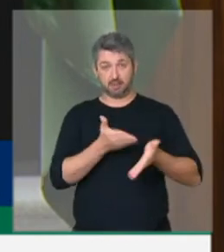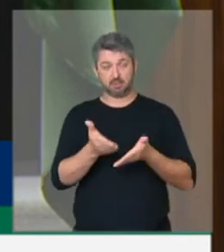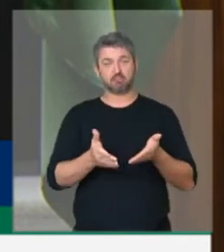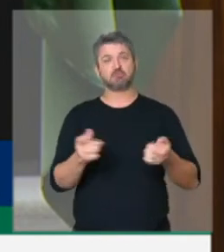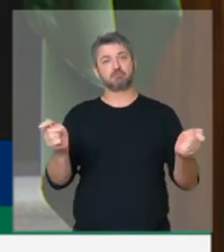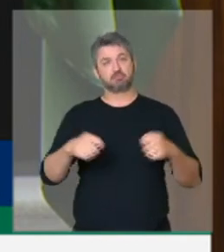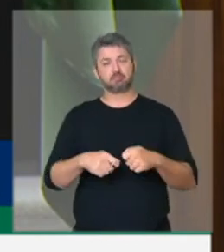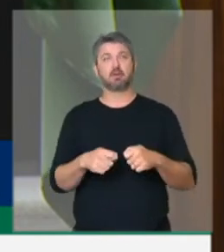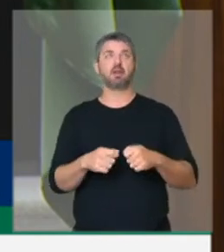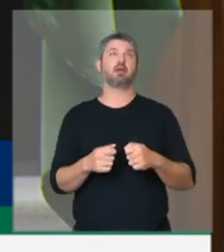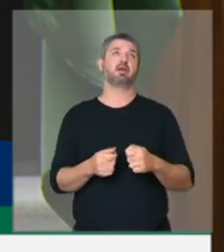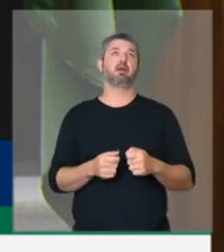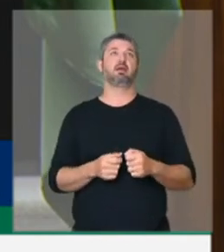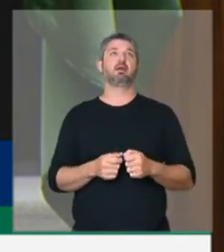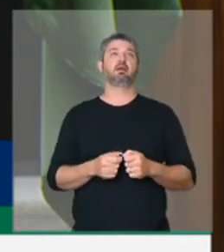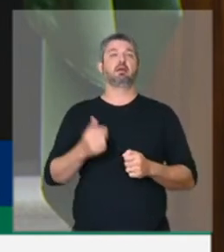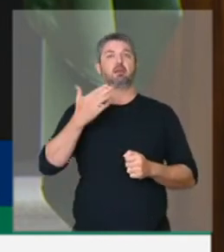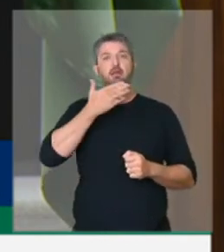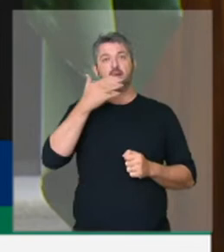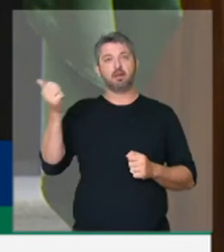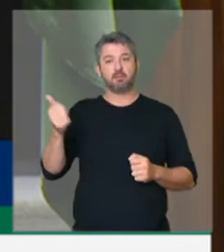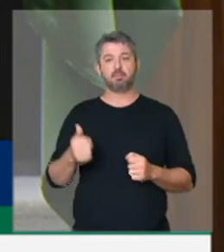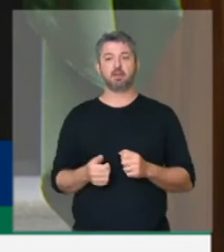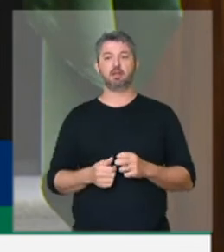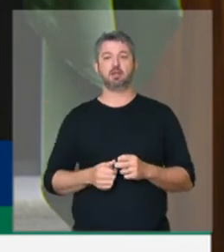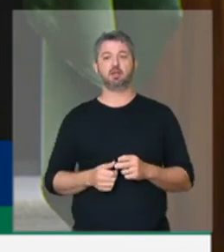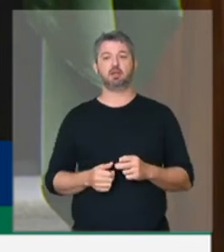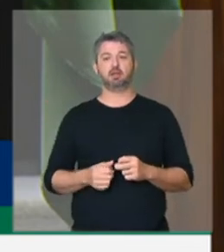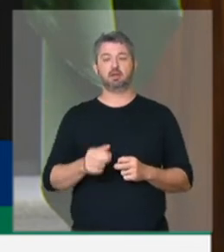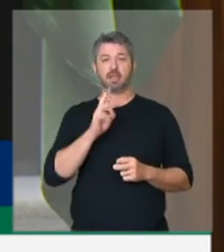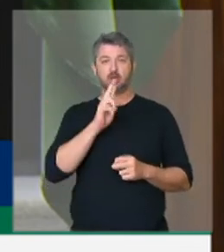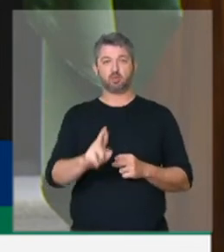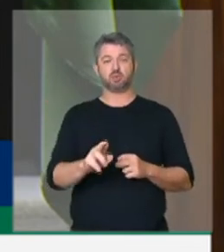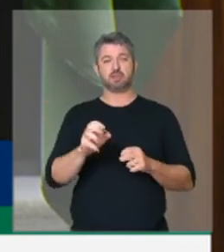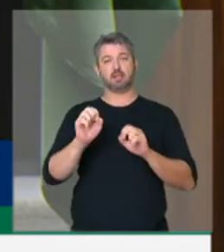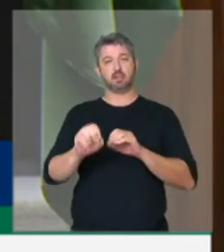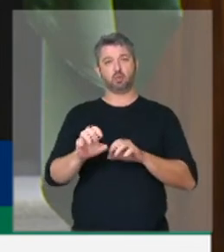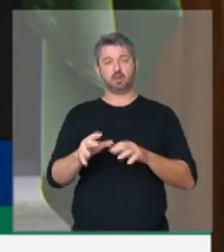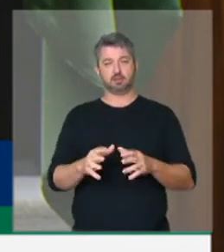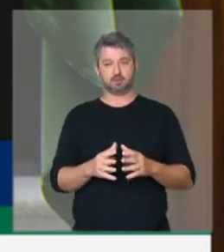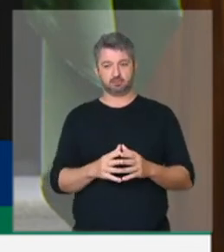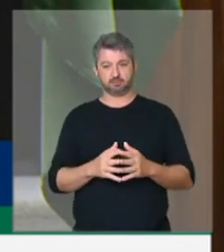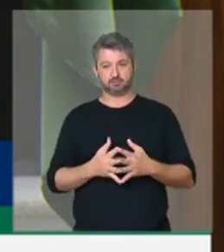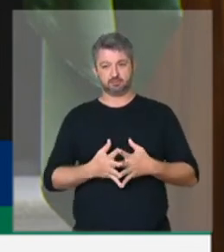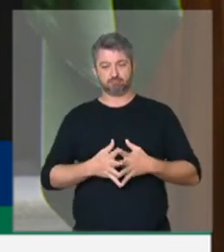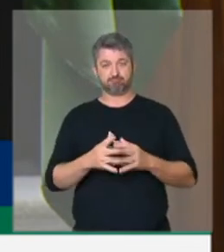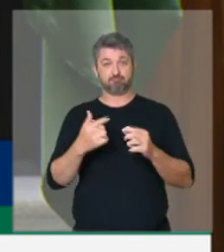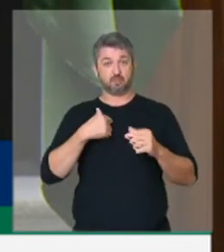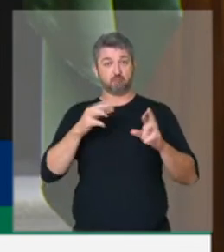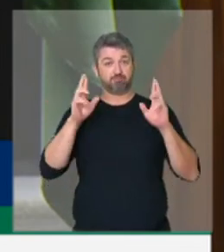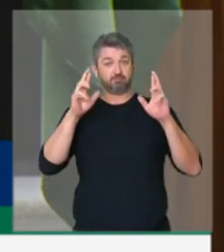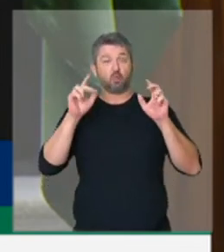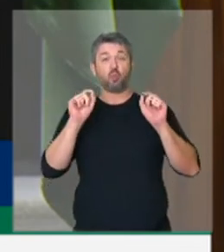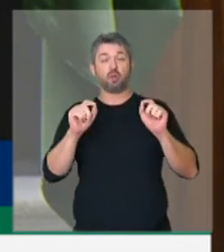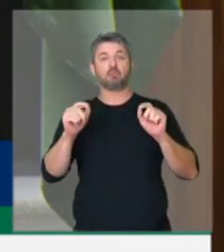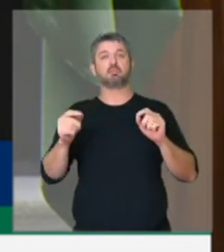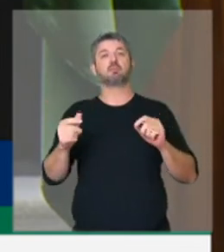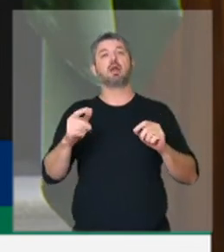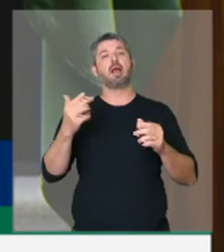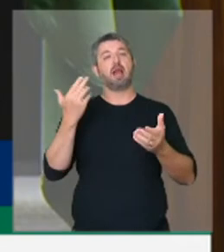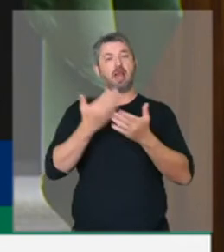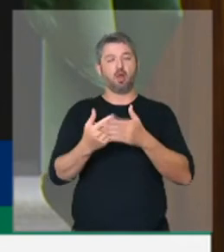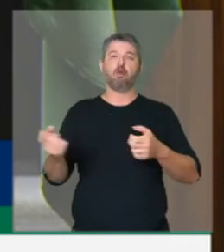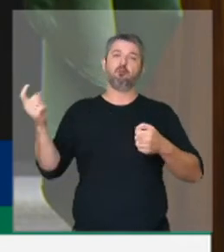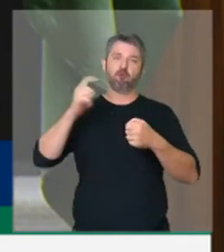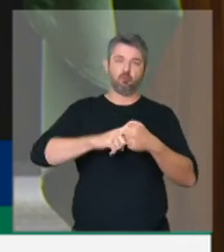possam melhorar o seu resultado de educação. A nossa expectativa é que retornemos às aulas. A